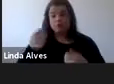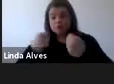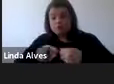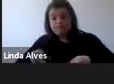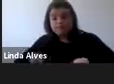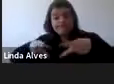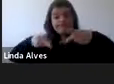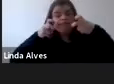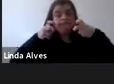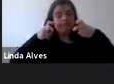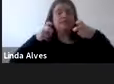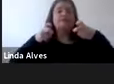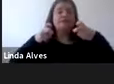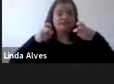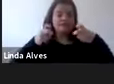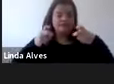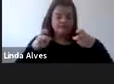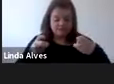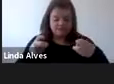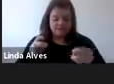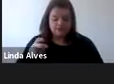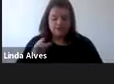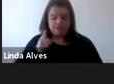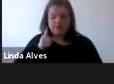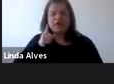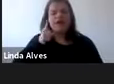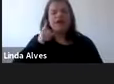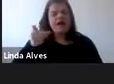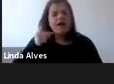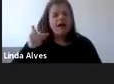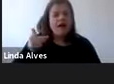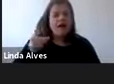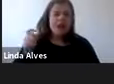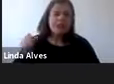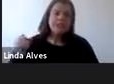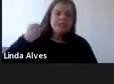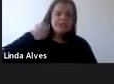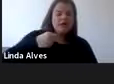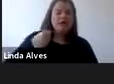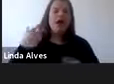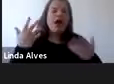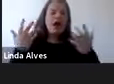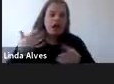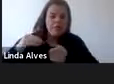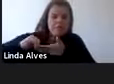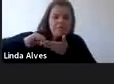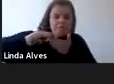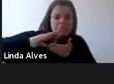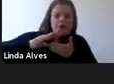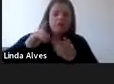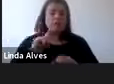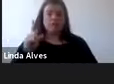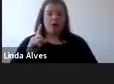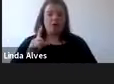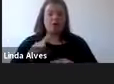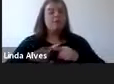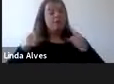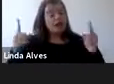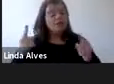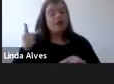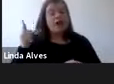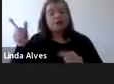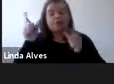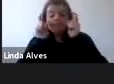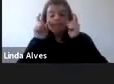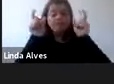a empresa está disposta ao diálogo. Ela não veio para impor assim, ó, eu vou demitir esse trabalhador. Se fosse assim, já teria feito e nós já